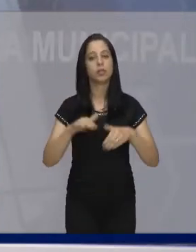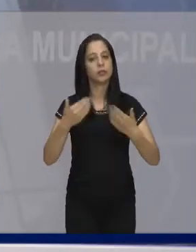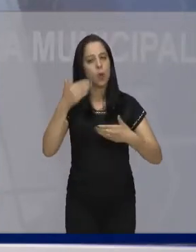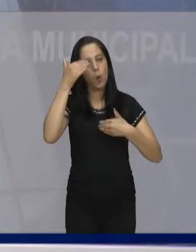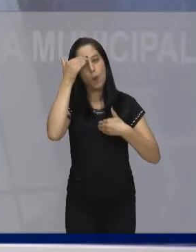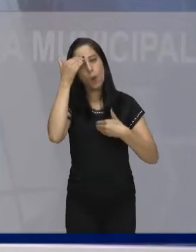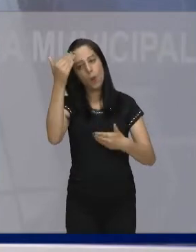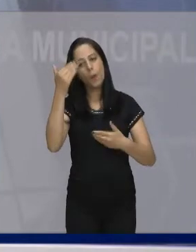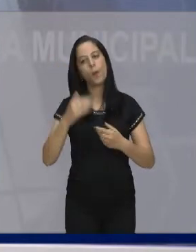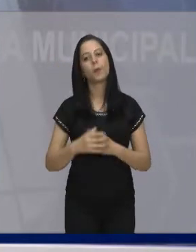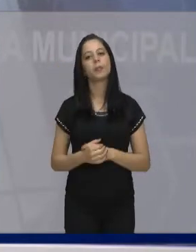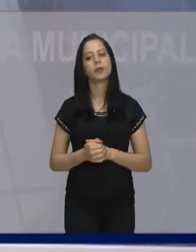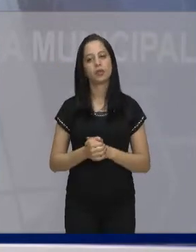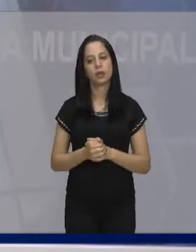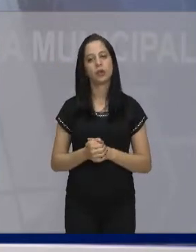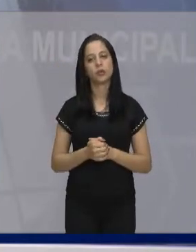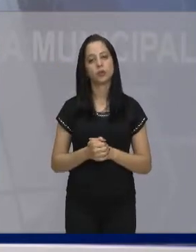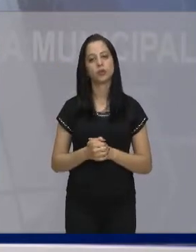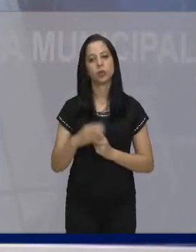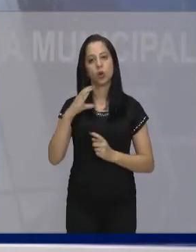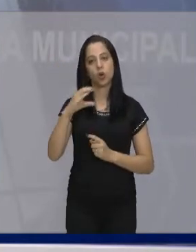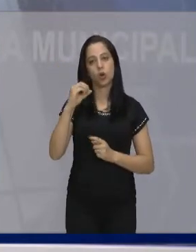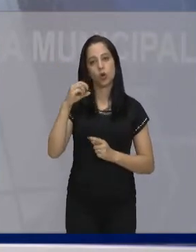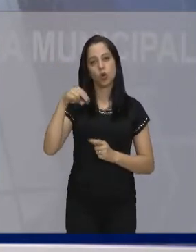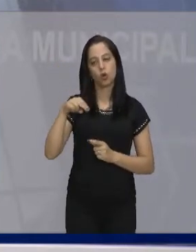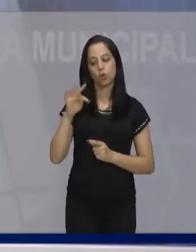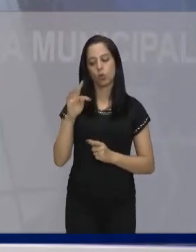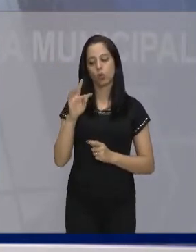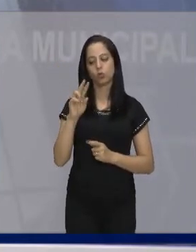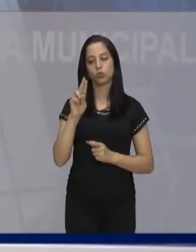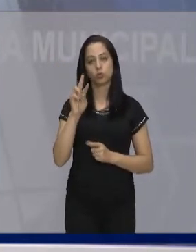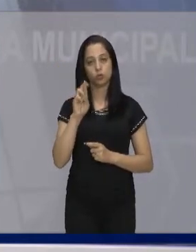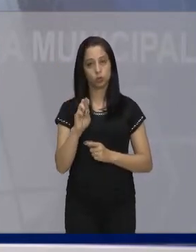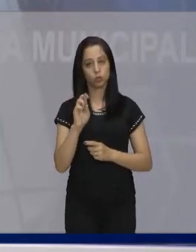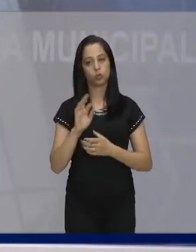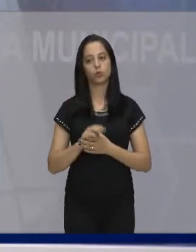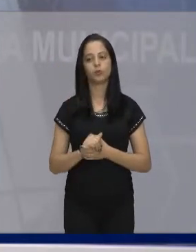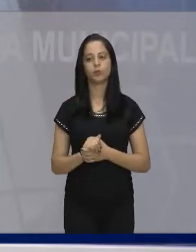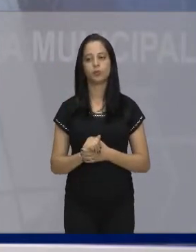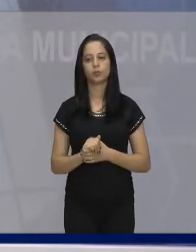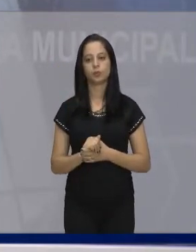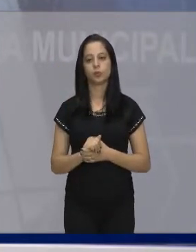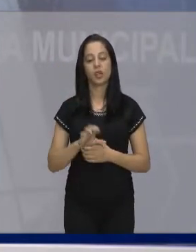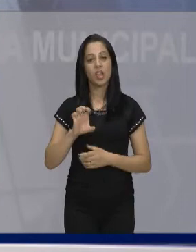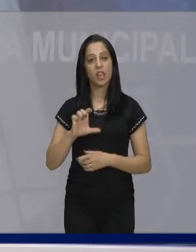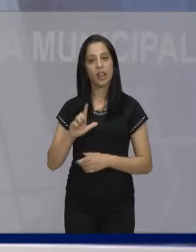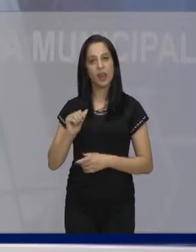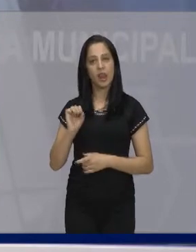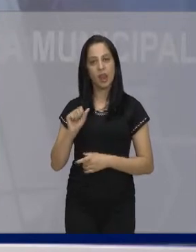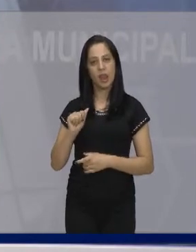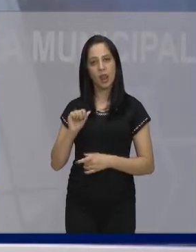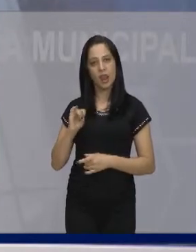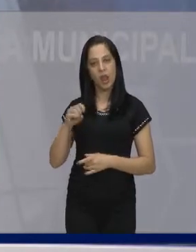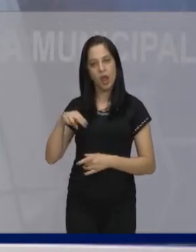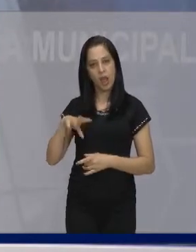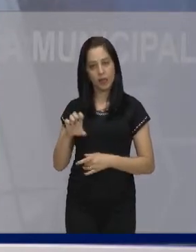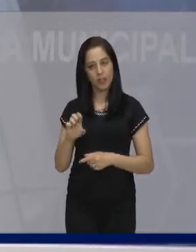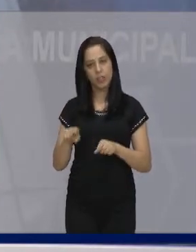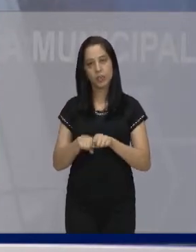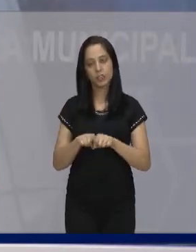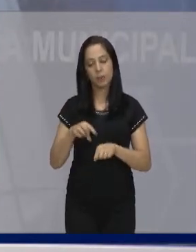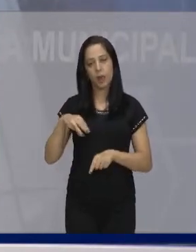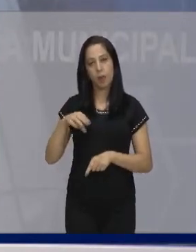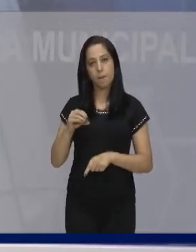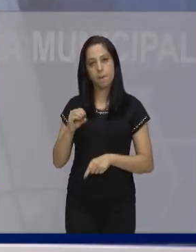agradecer o Contur, através da Aline, a Elaine e Mônica, que estão também trabalhando